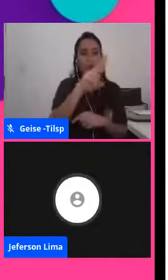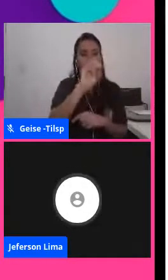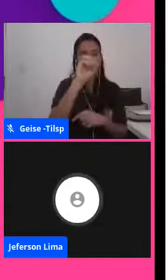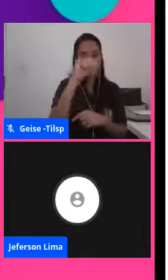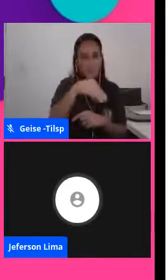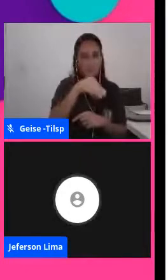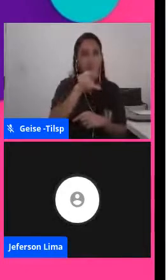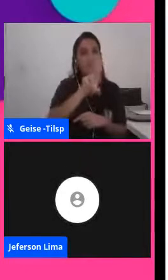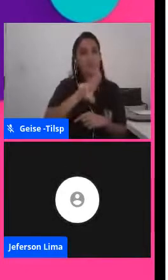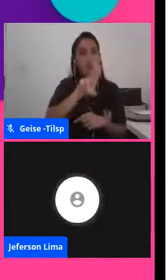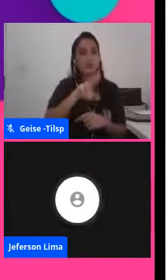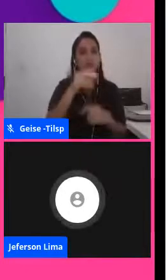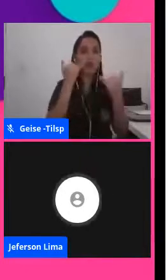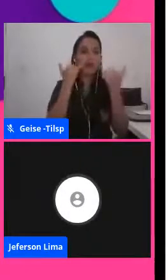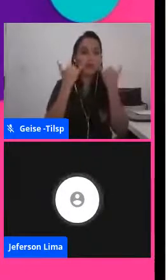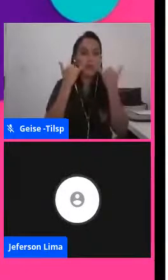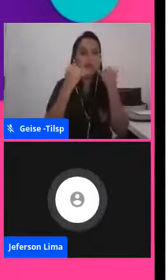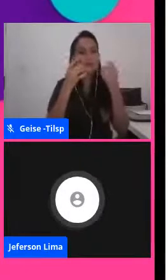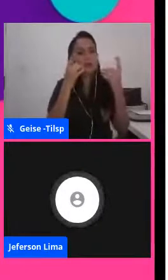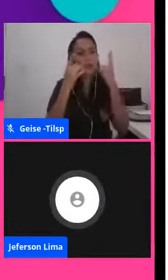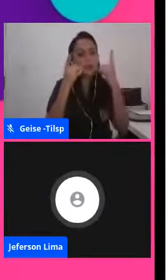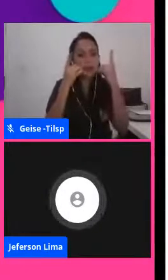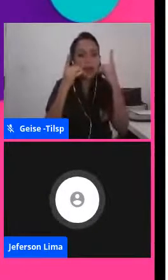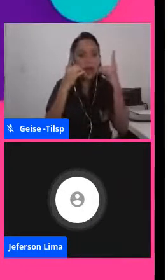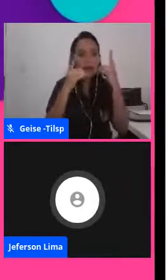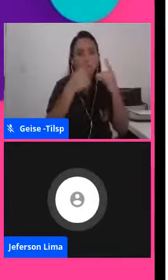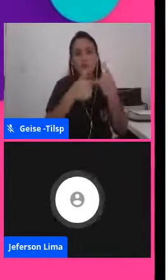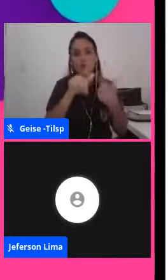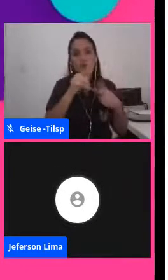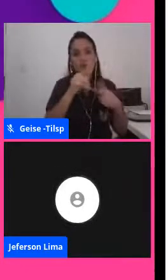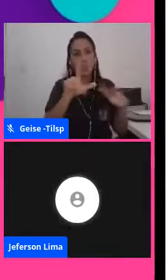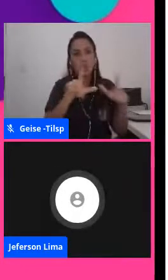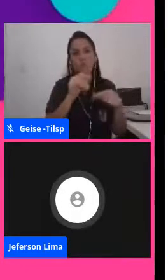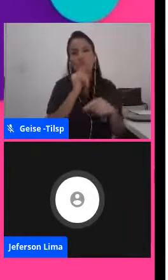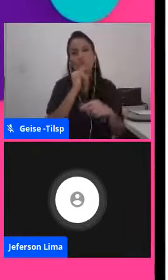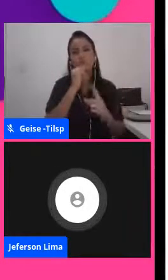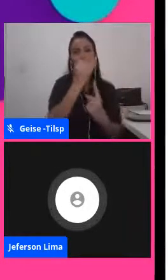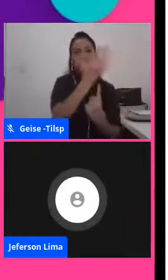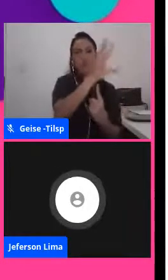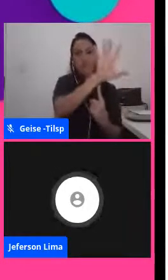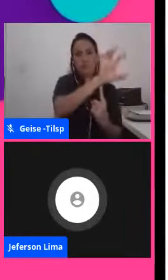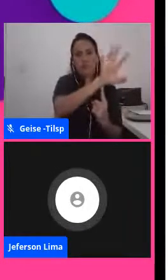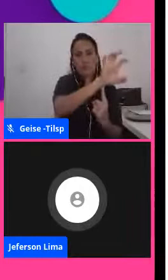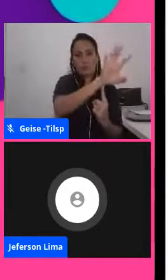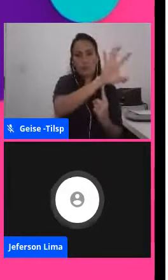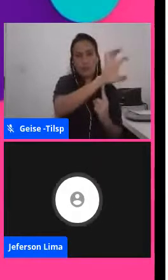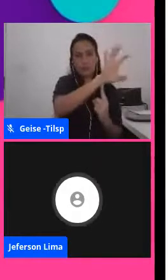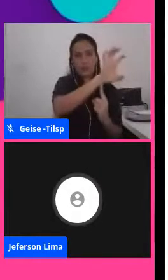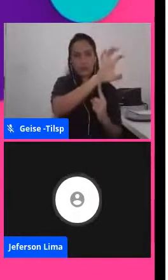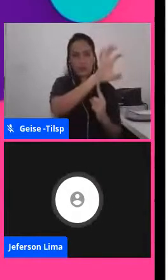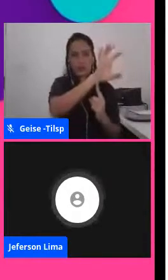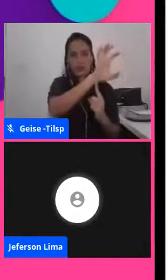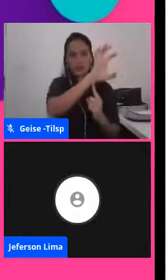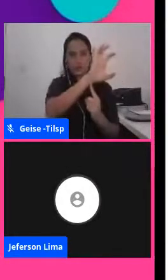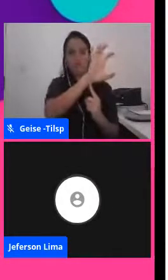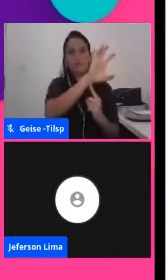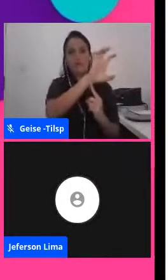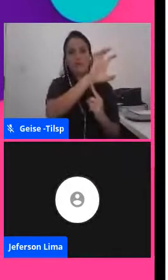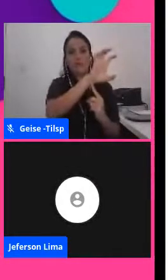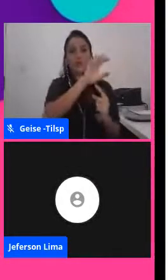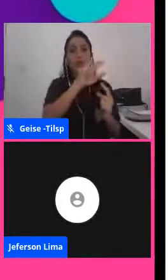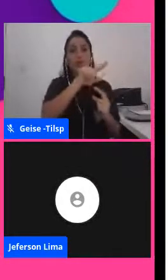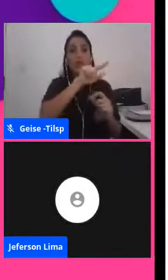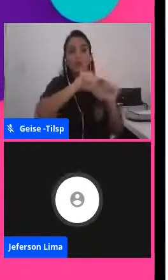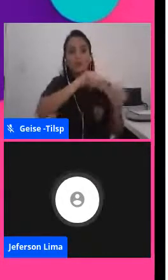colocar informações aí, como por exemplo, vamos imaginar que a gente está conectado numa rede Wi-Fi. E a gente quer que essa rede Wi-Fi possa ser modificada de tempos em